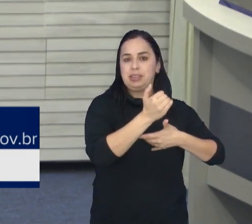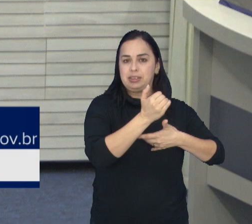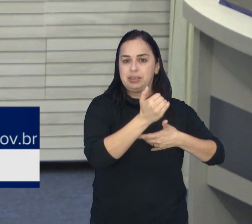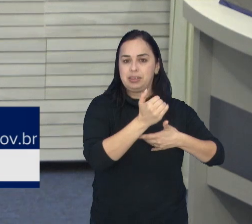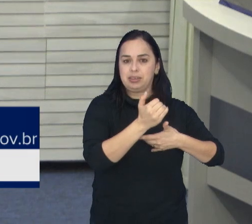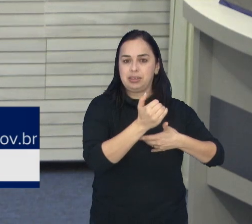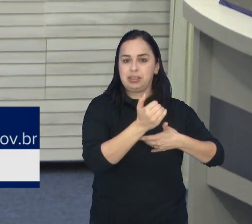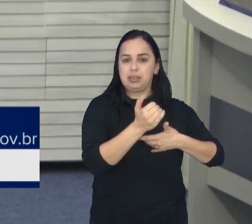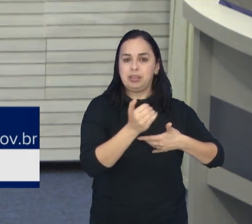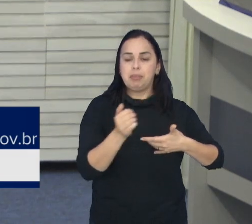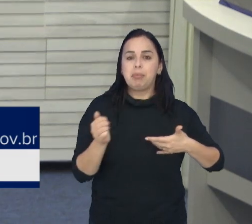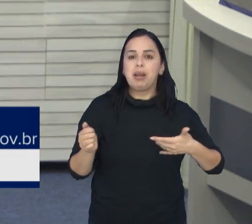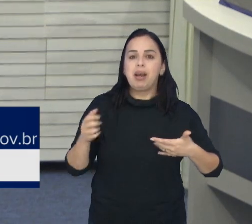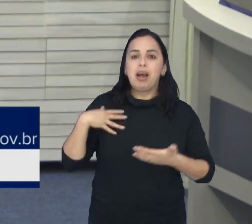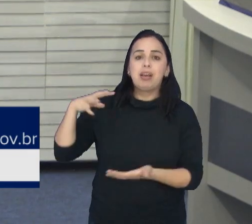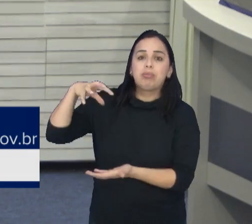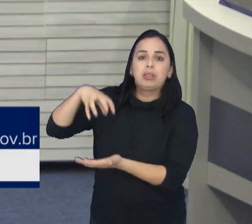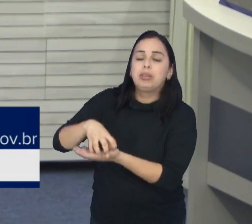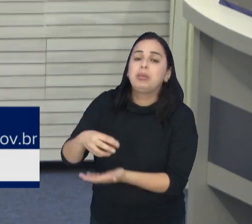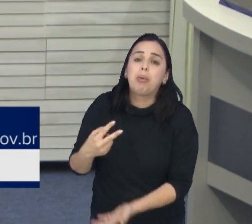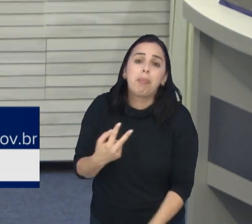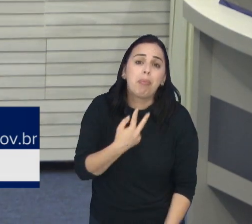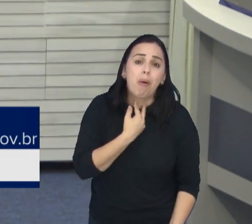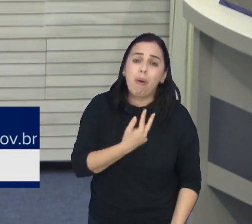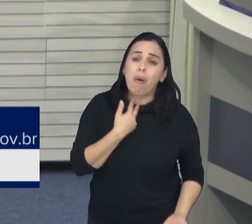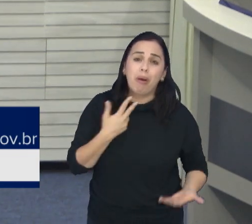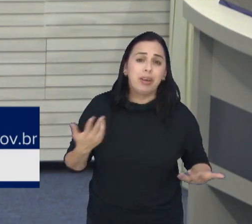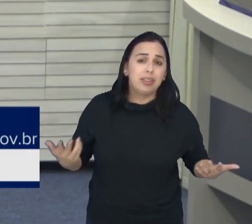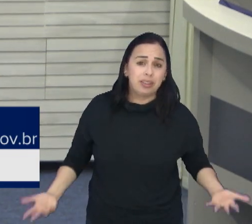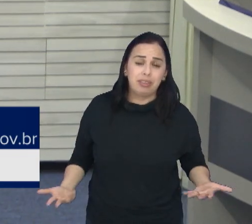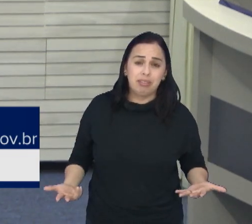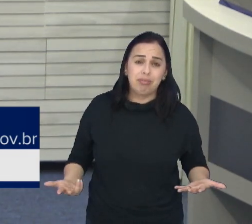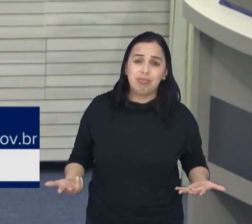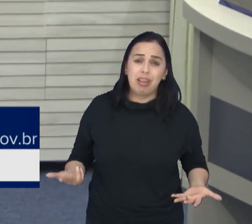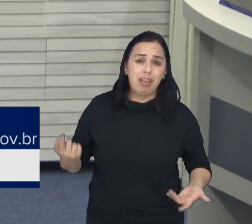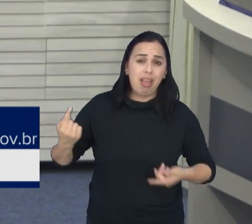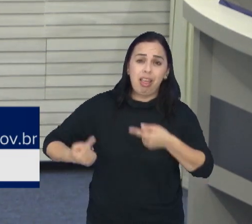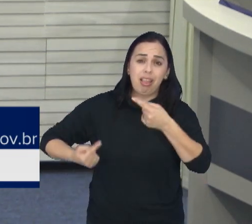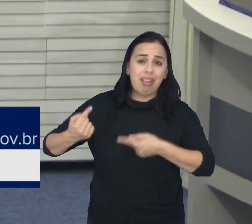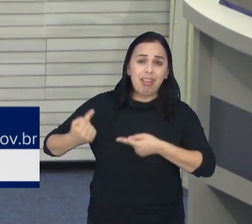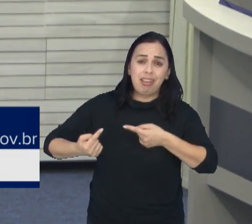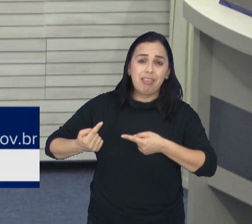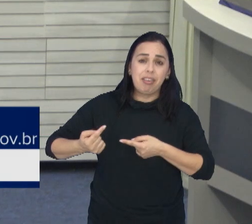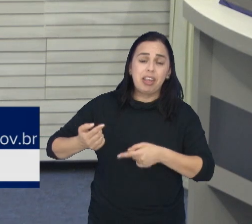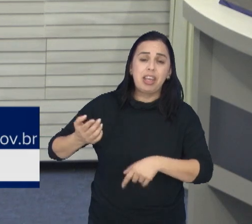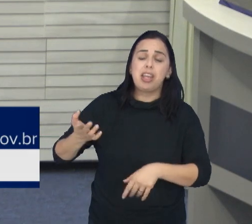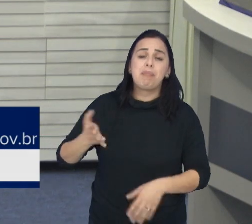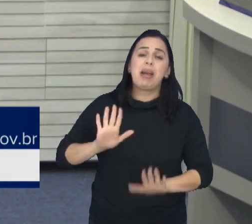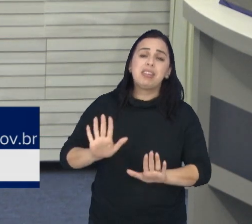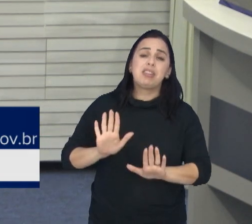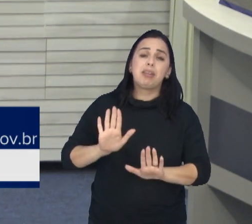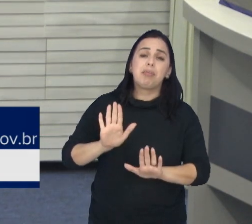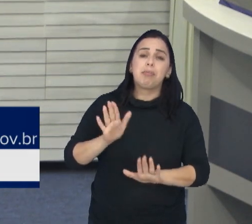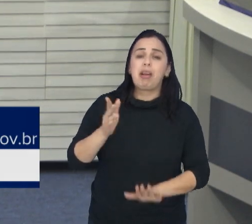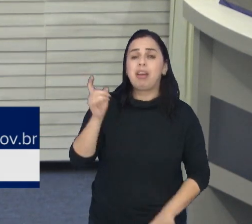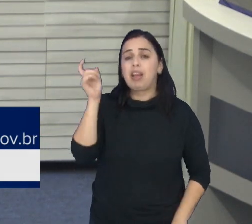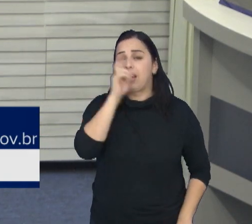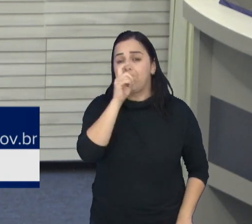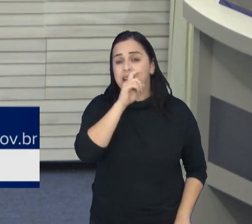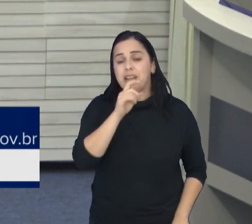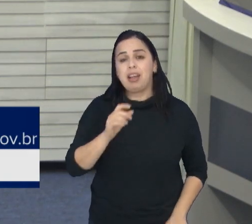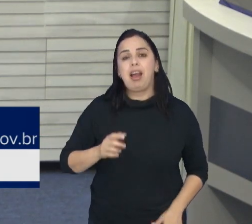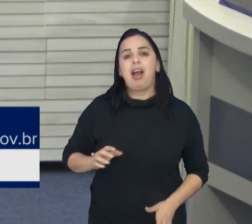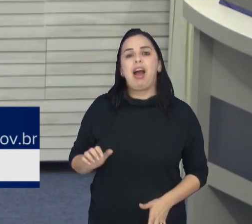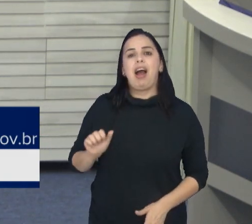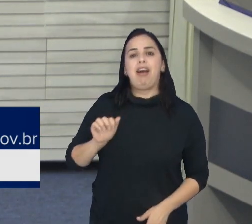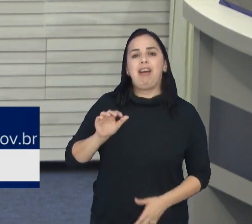as fundações? Não pode, vereadora. Isso aí é fazer política falando mentira. Fundação é CLT,